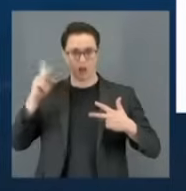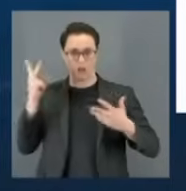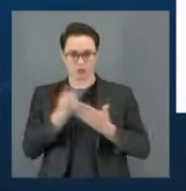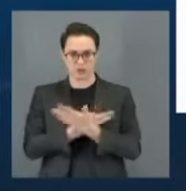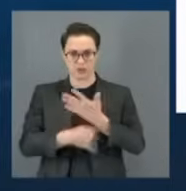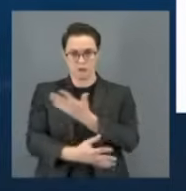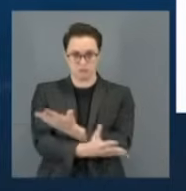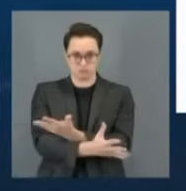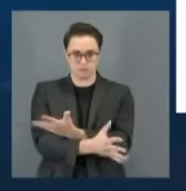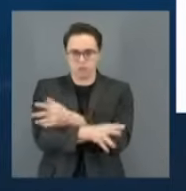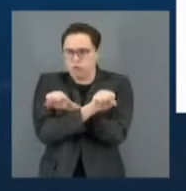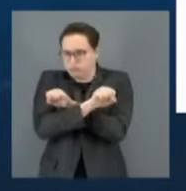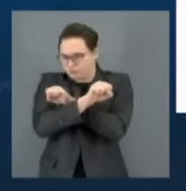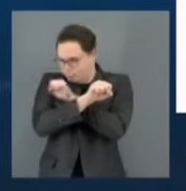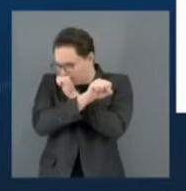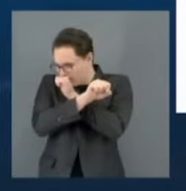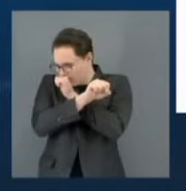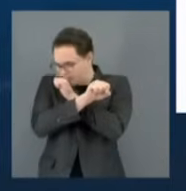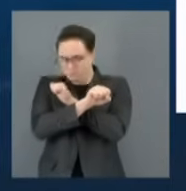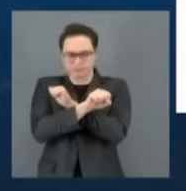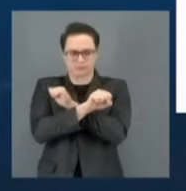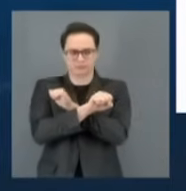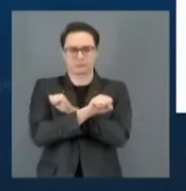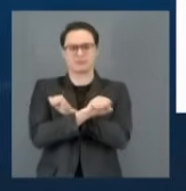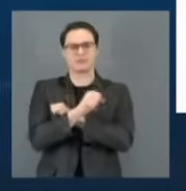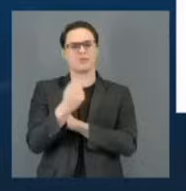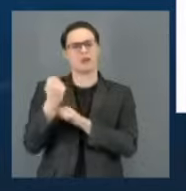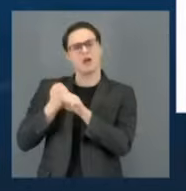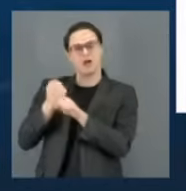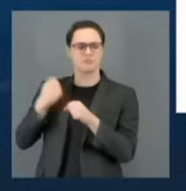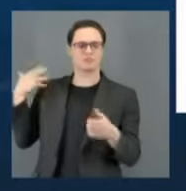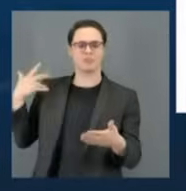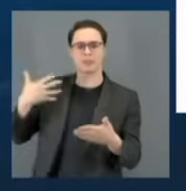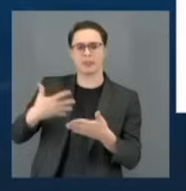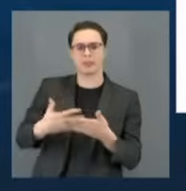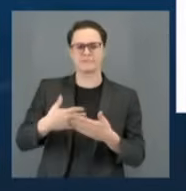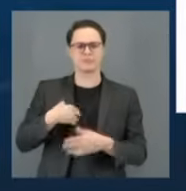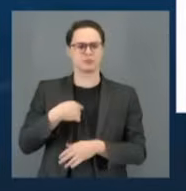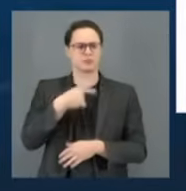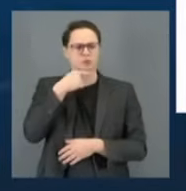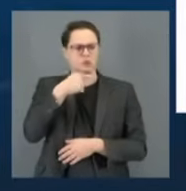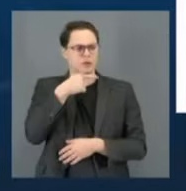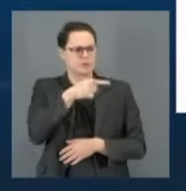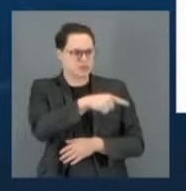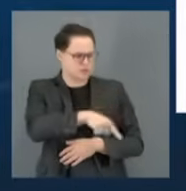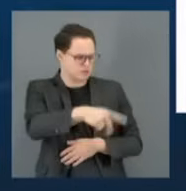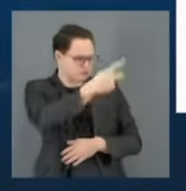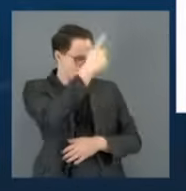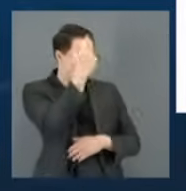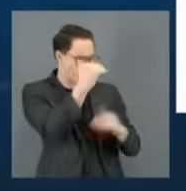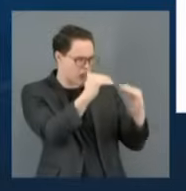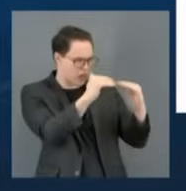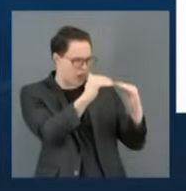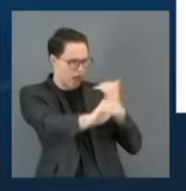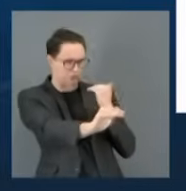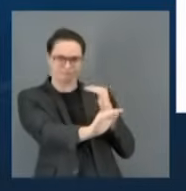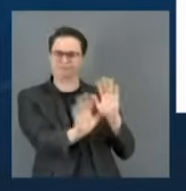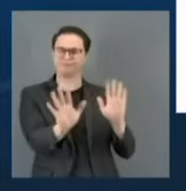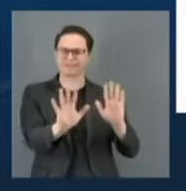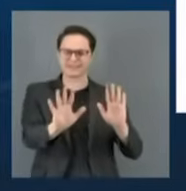nos últimos anos, e duvido que alguém consiga discordar dessa afirmação,